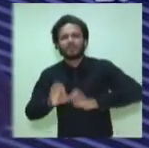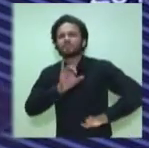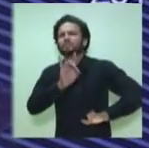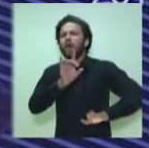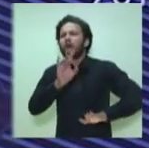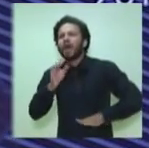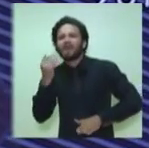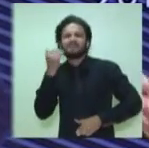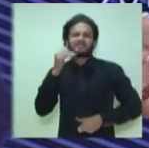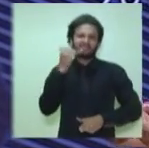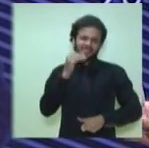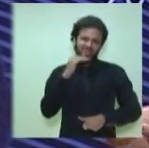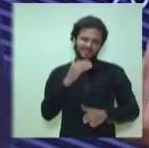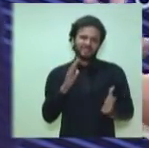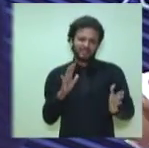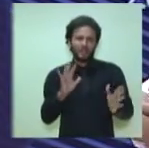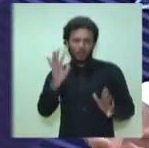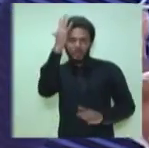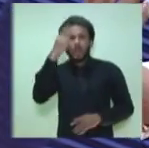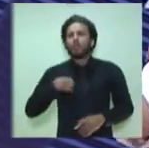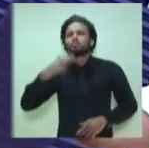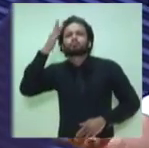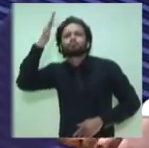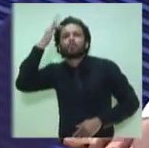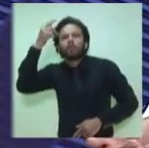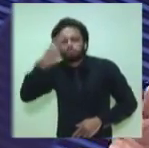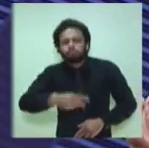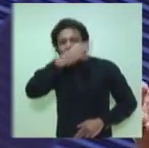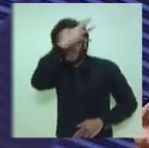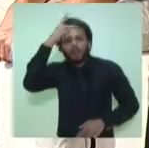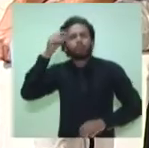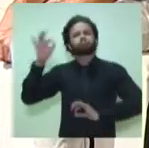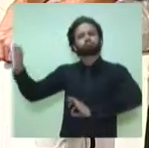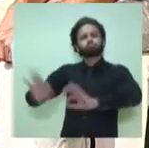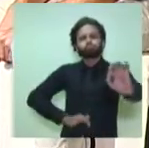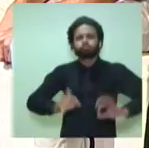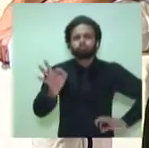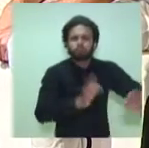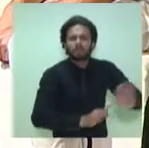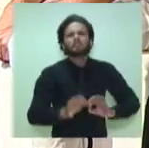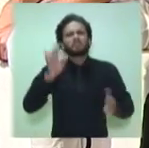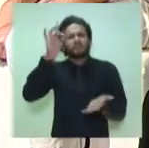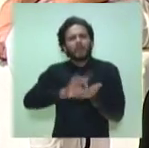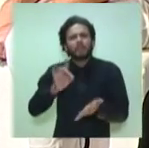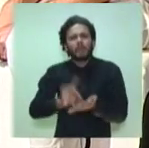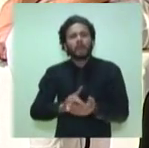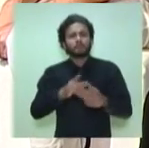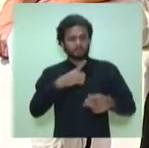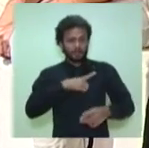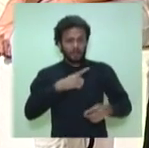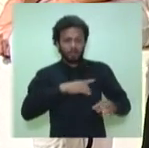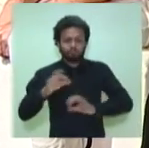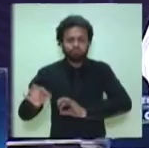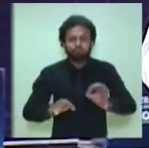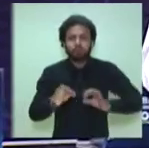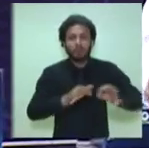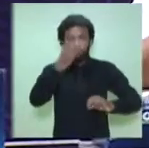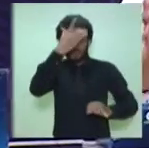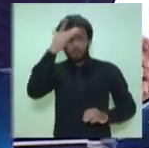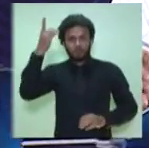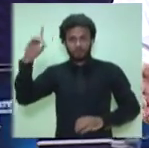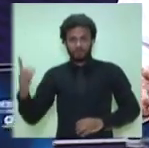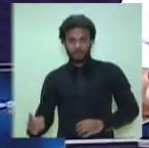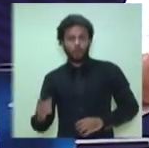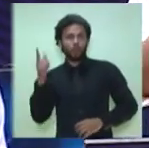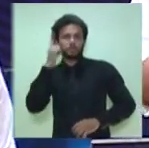cometeu um pequeno deslize aqui. Eu sonho com uma cidade preparada, com uma cidade que reconhece as dificuldades que as pessoas com deficiência têm